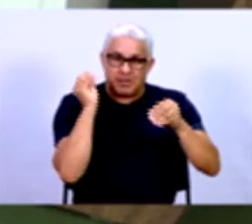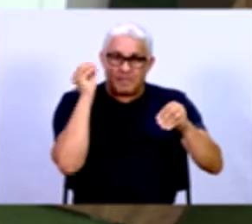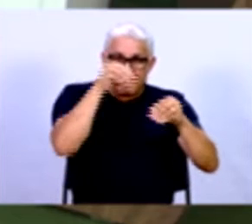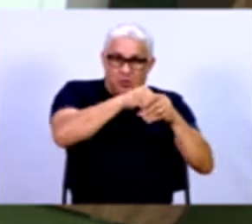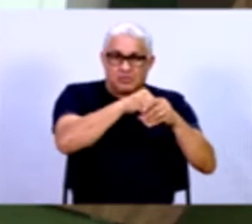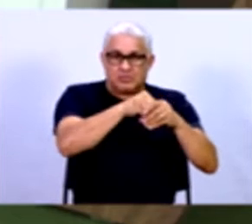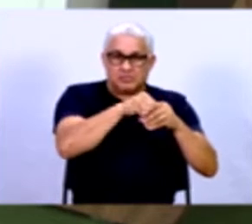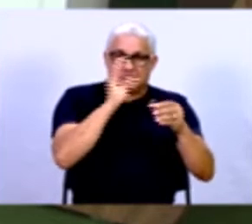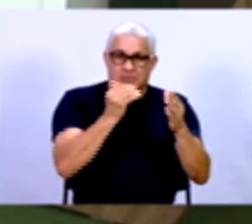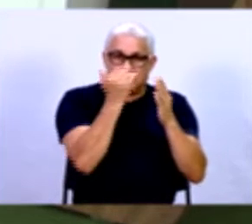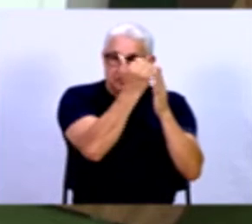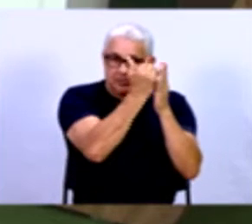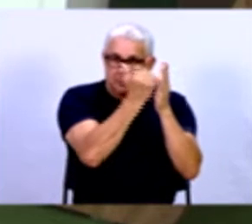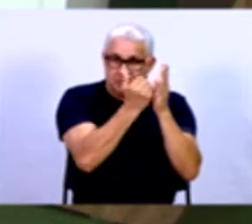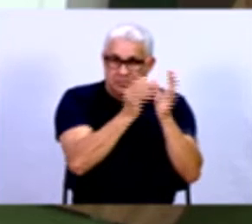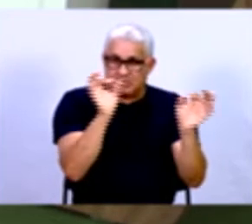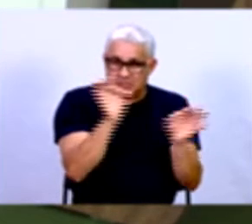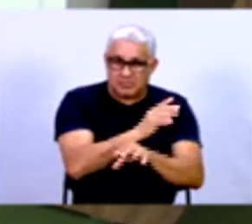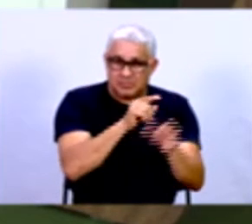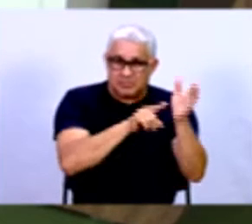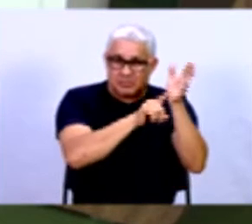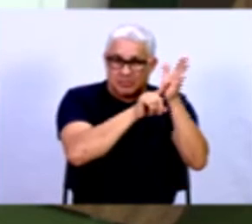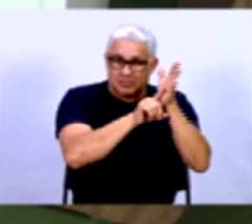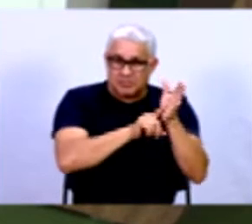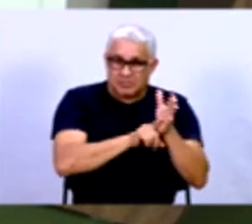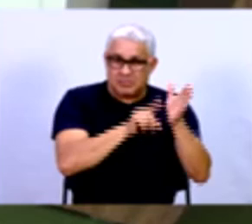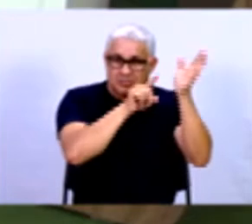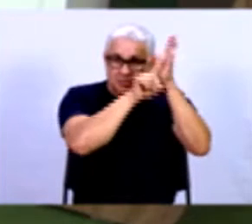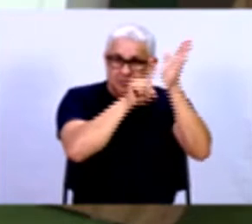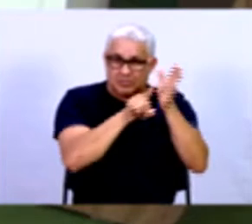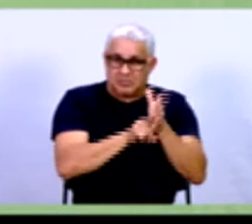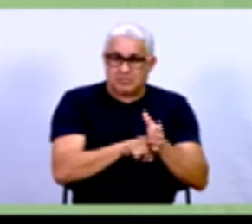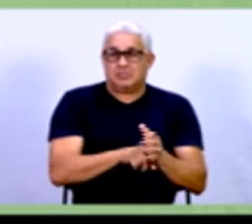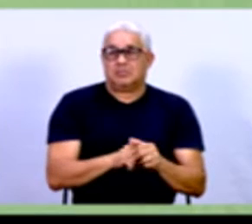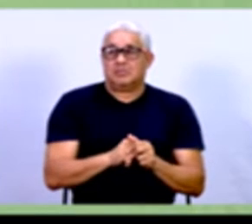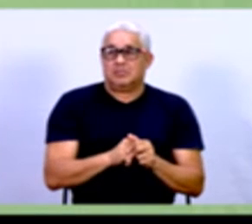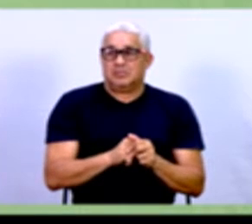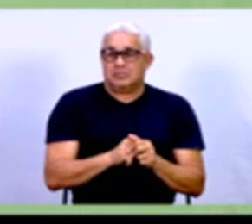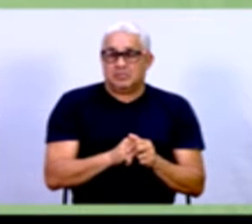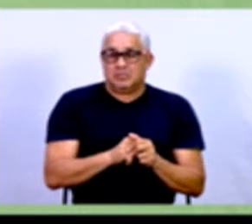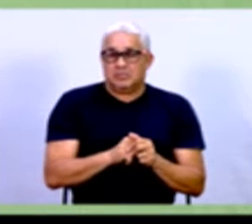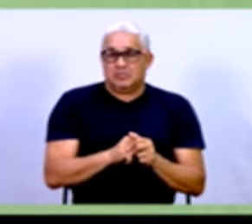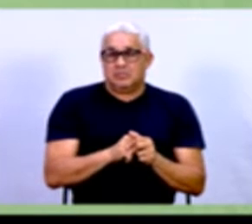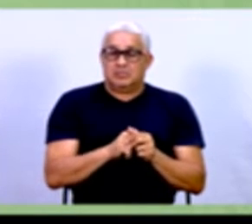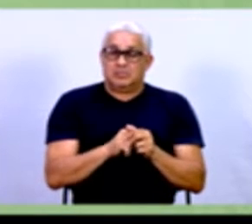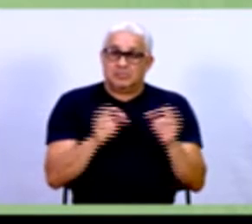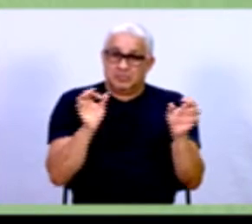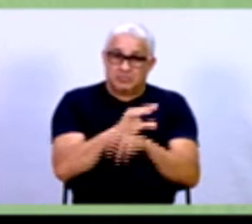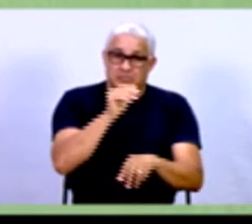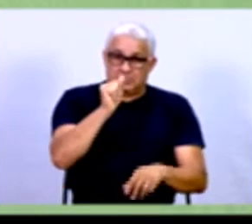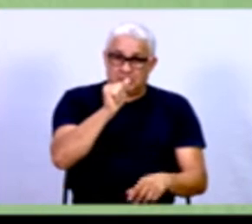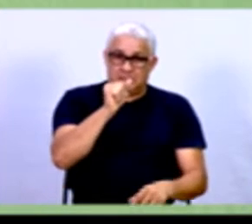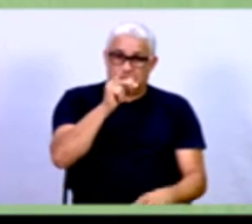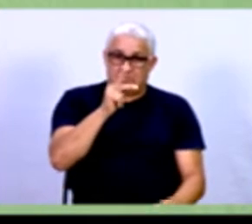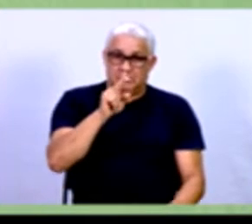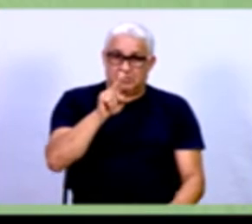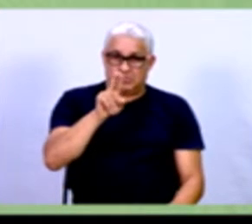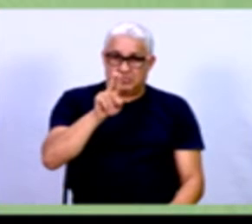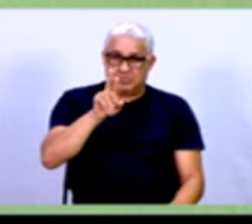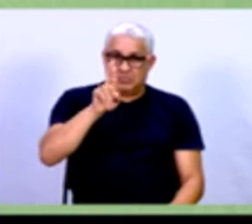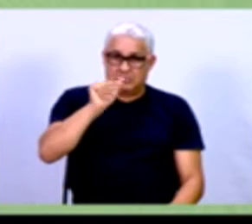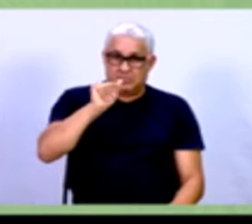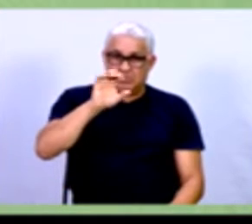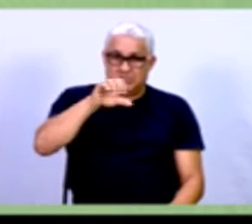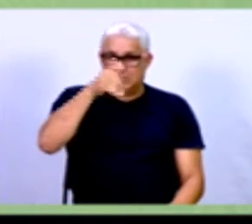preenchendo lá a pesquisa, né? Depois da apuração, a gente vai para análise e